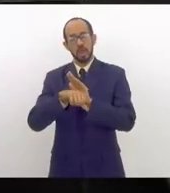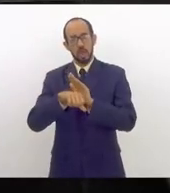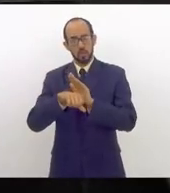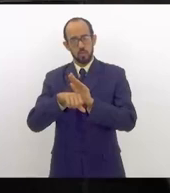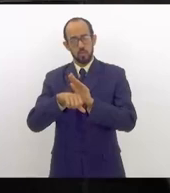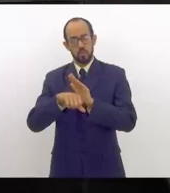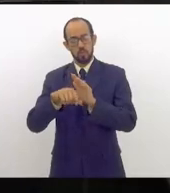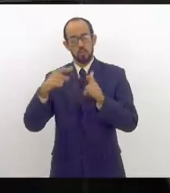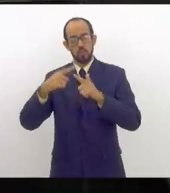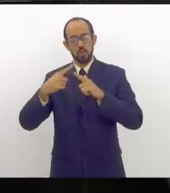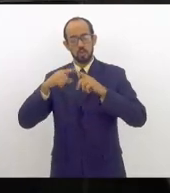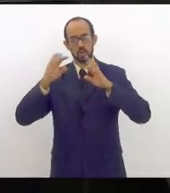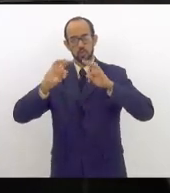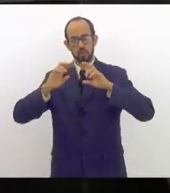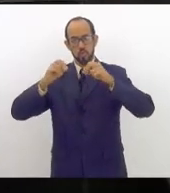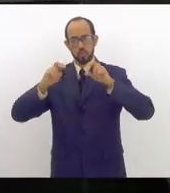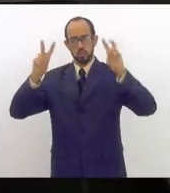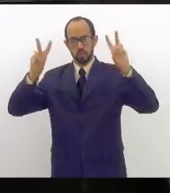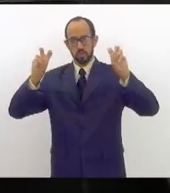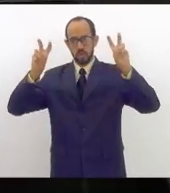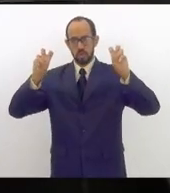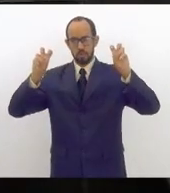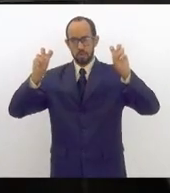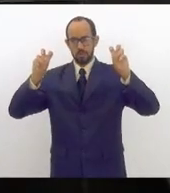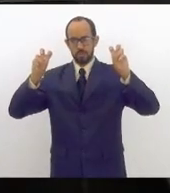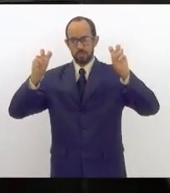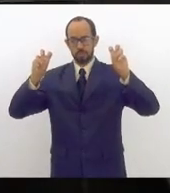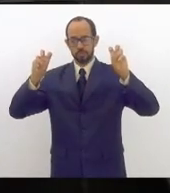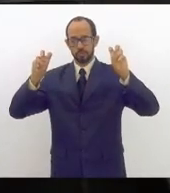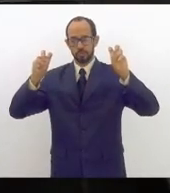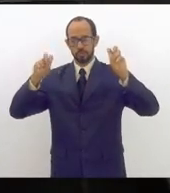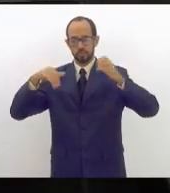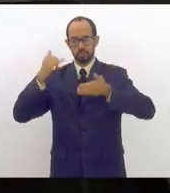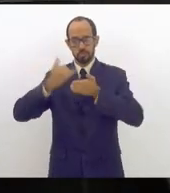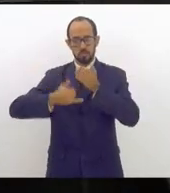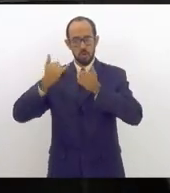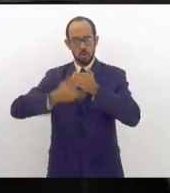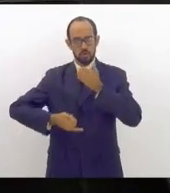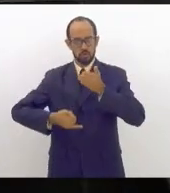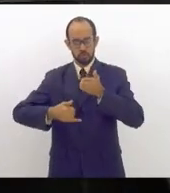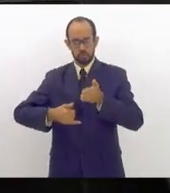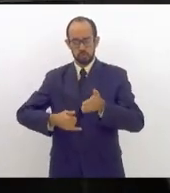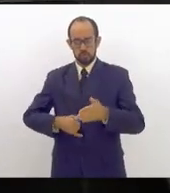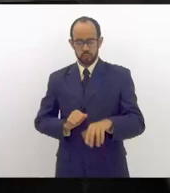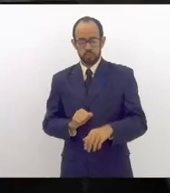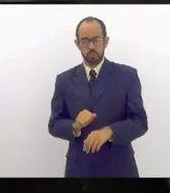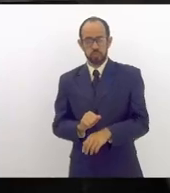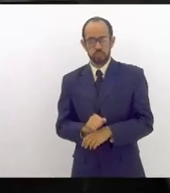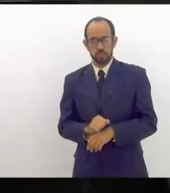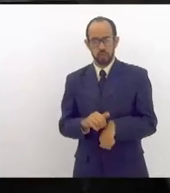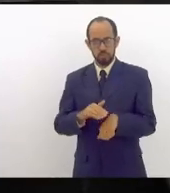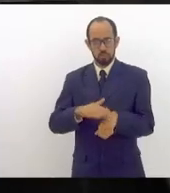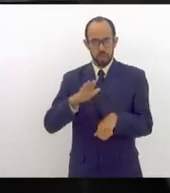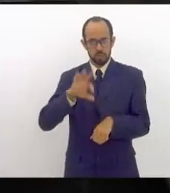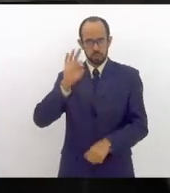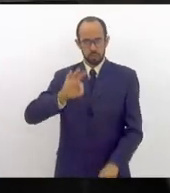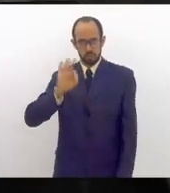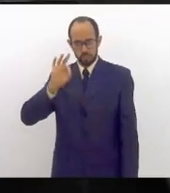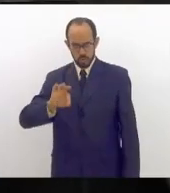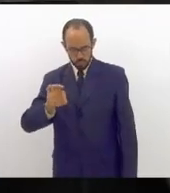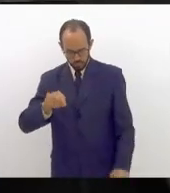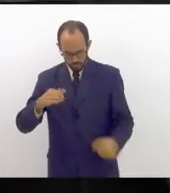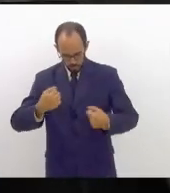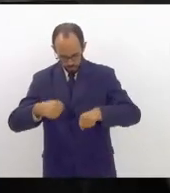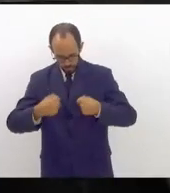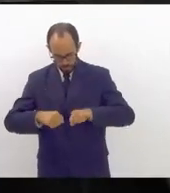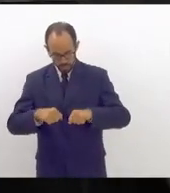tema que trata de impostos e taxação de impostos, aumentos de alíquota, tem que